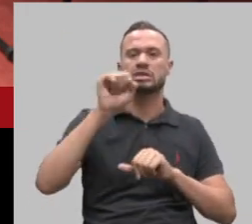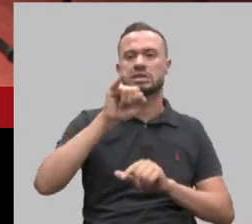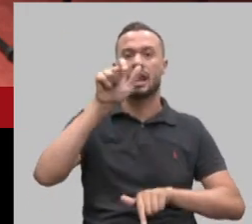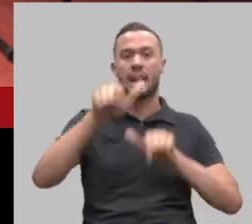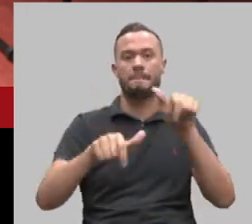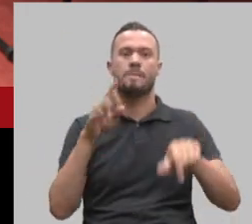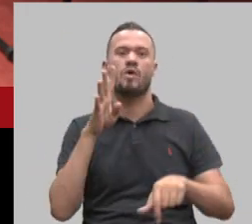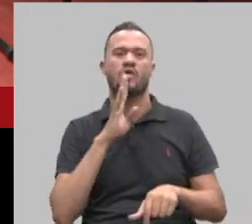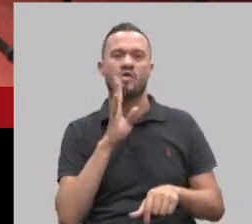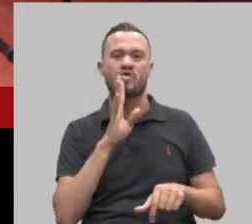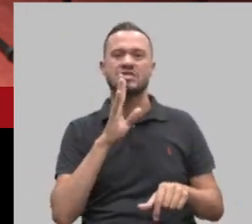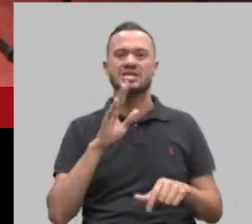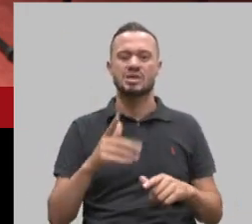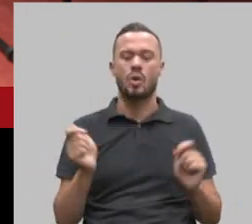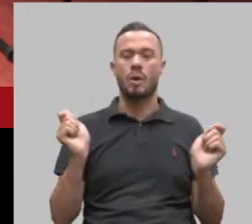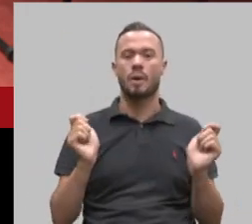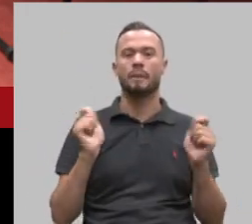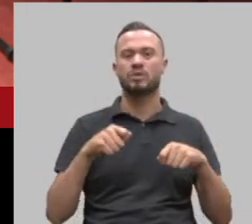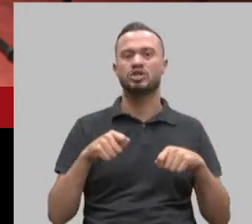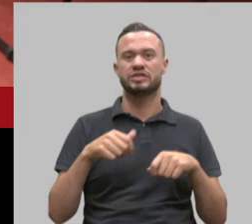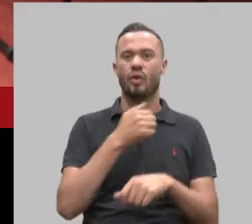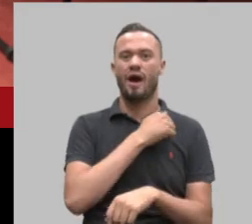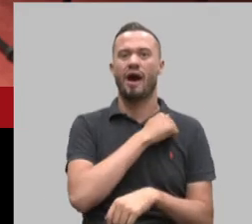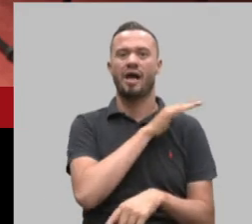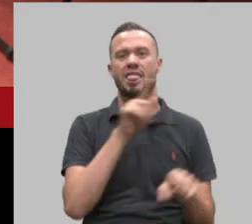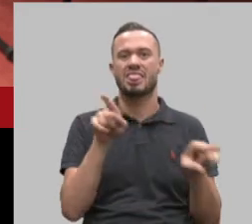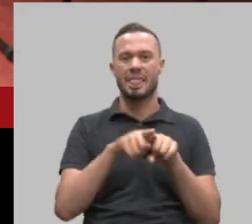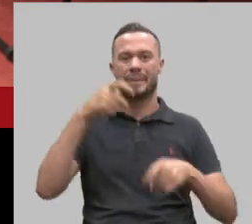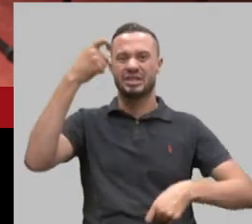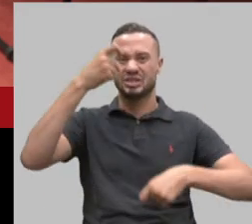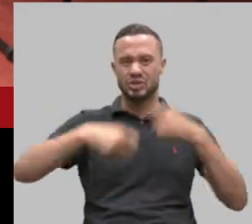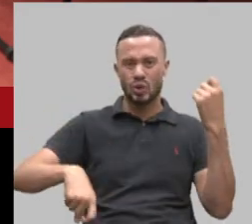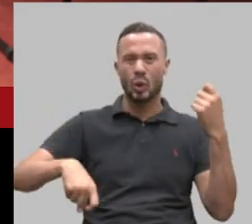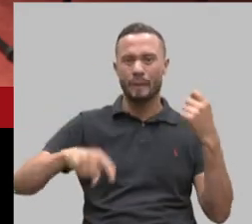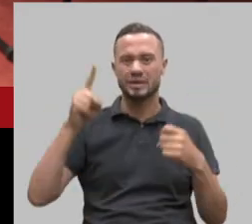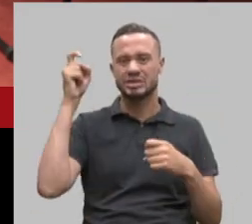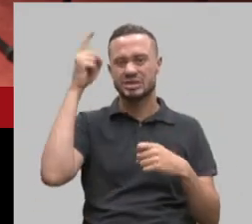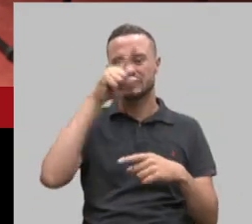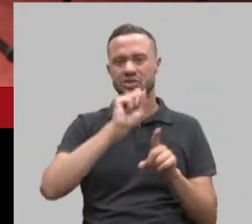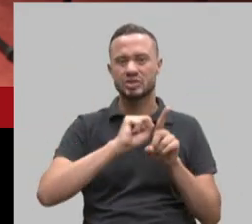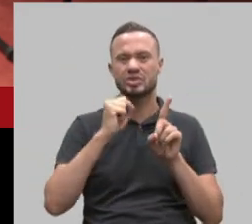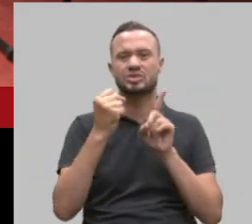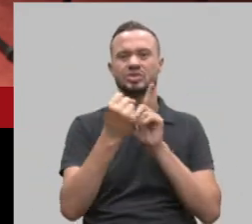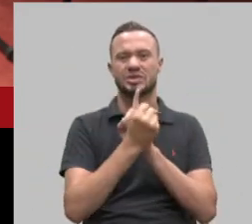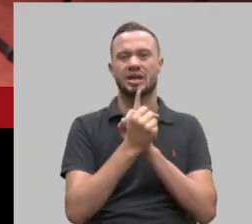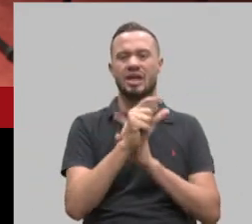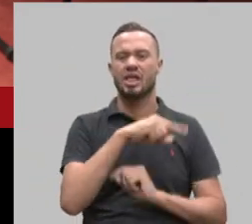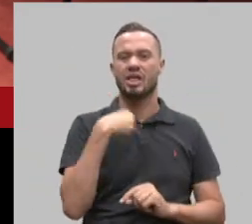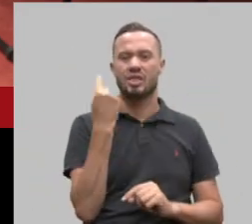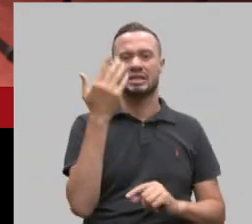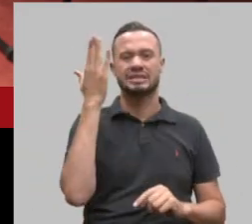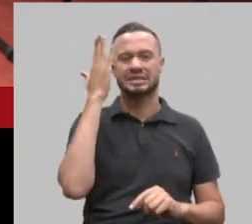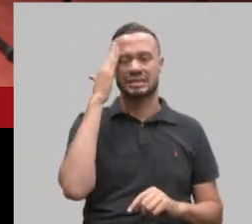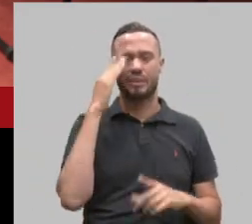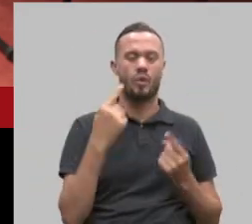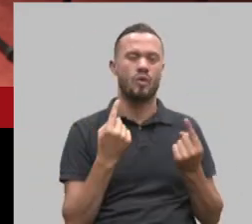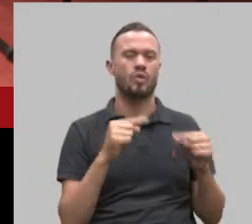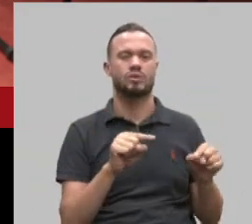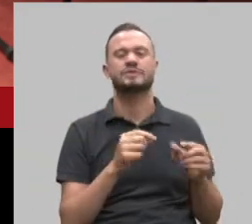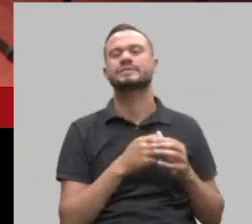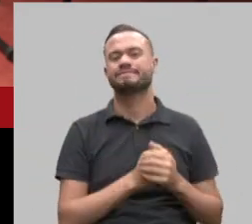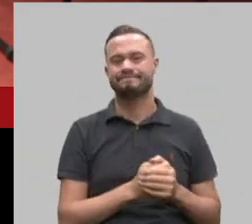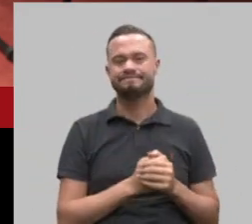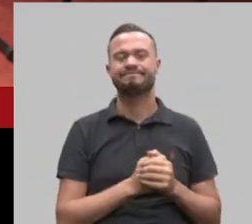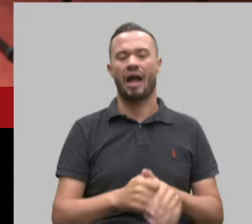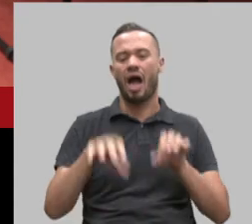o motivo do racismo e o motivo do estupo ser tão normalizado na nossa sociedade nós iremos Contra isso a educação